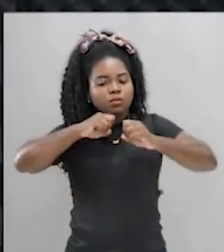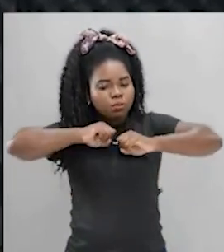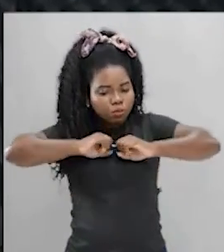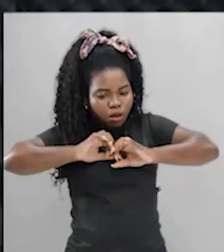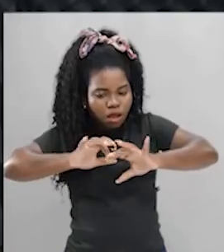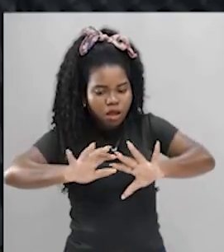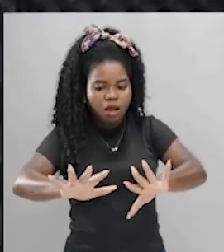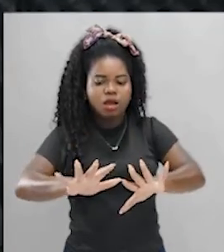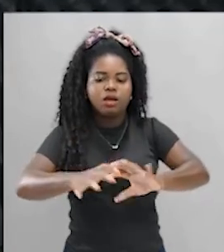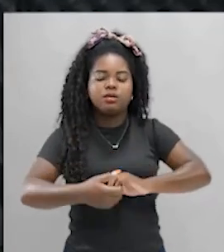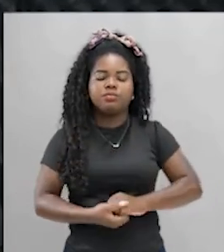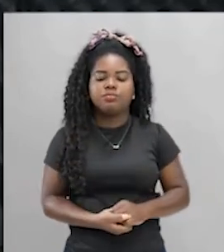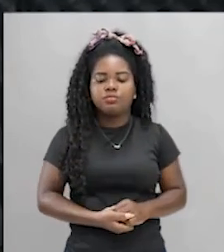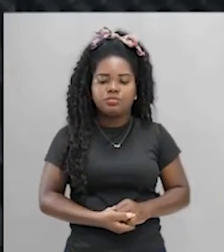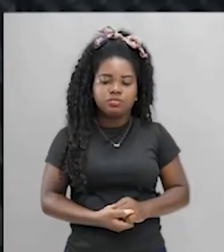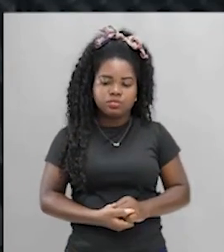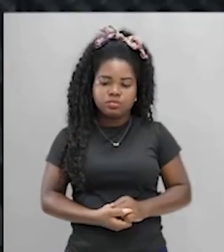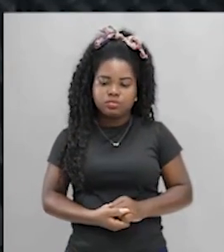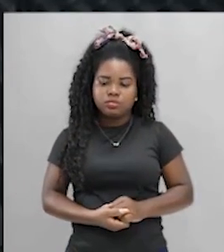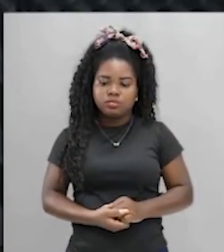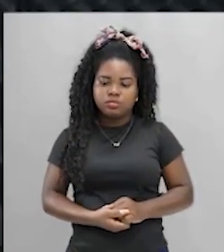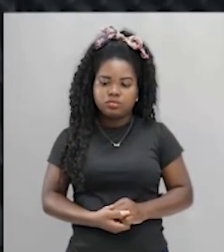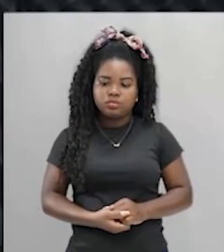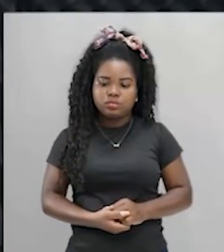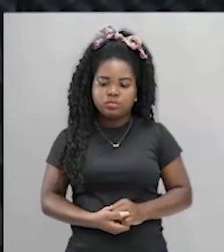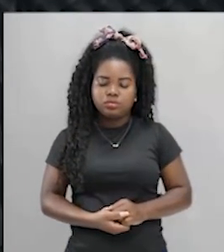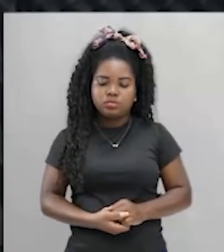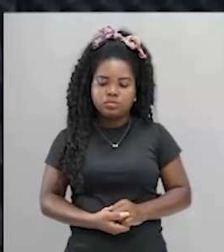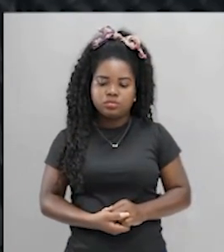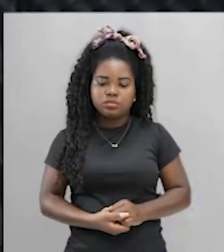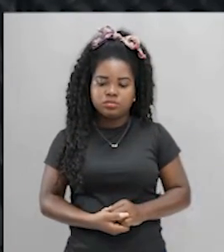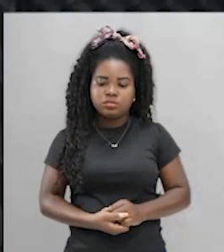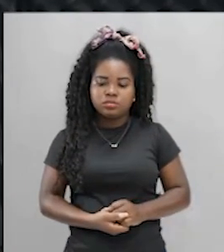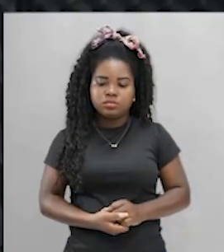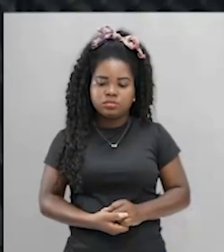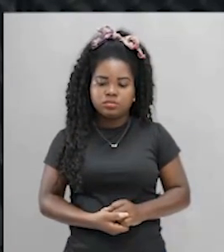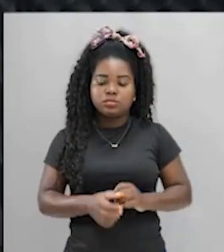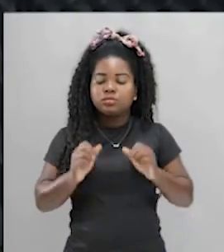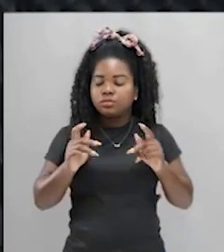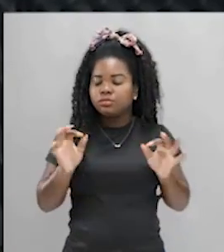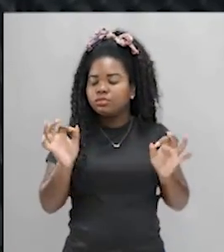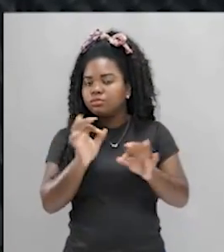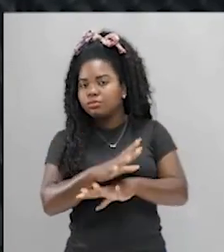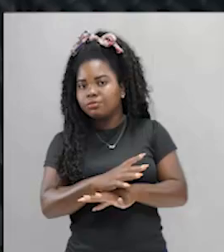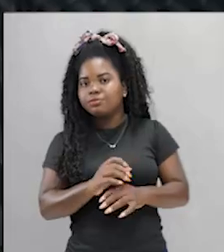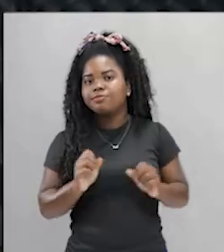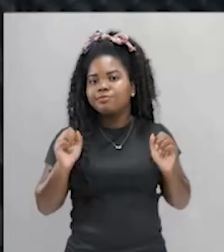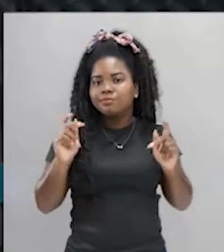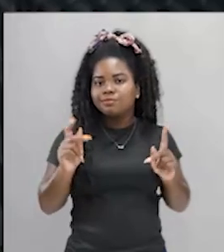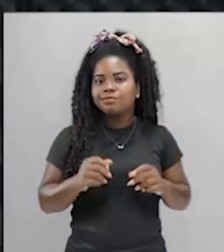fora. Ação e impulso são concomitantes, eles andam juntos. E aí eu fecho aqui com